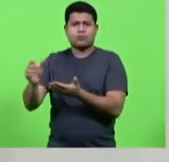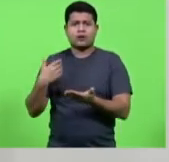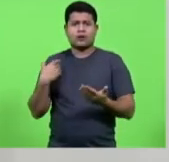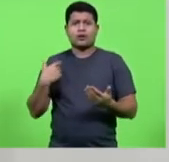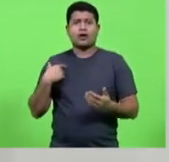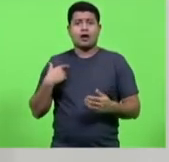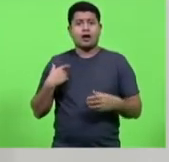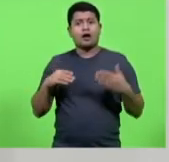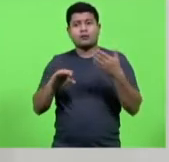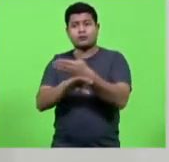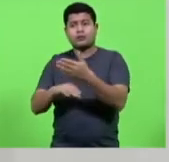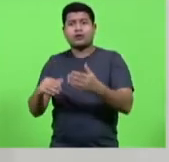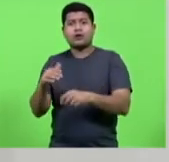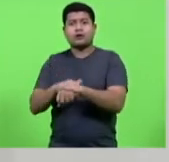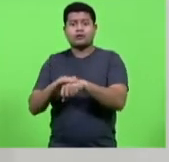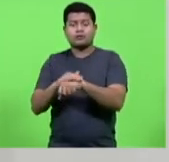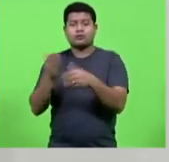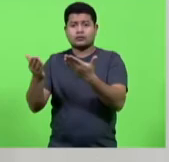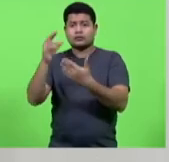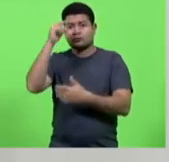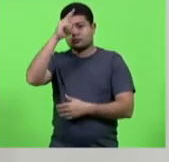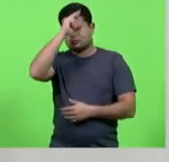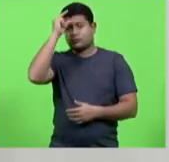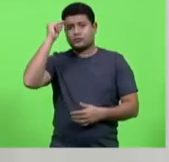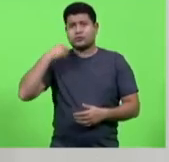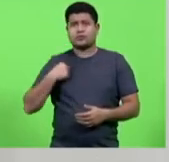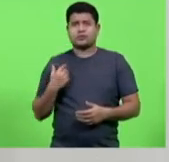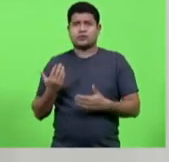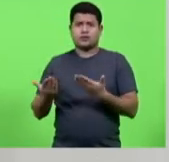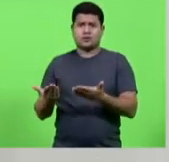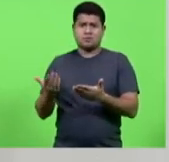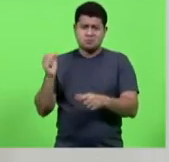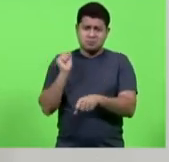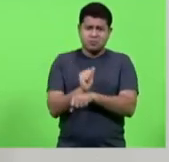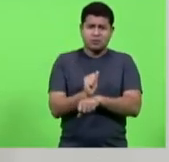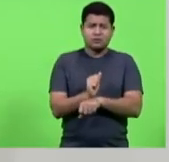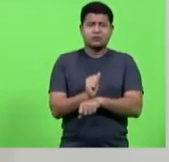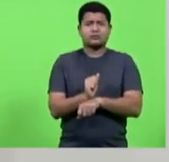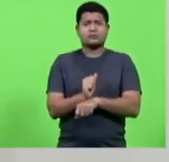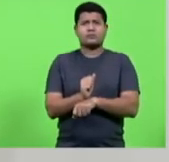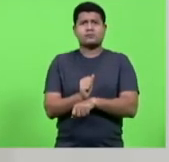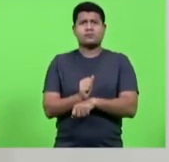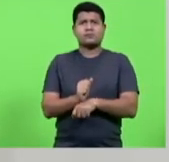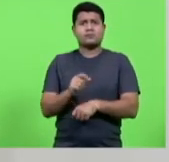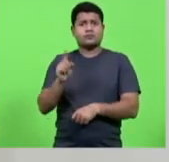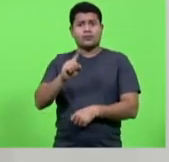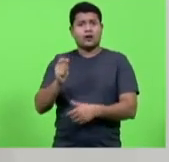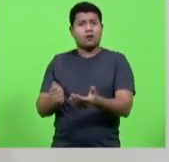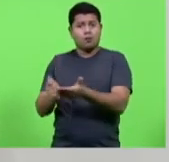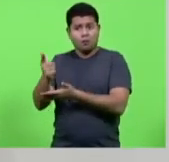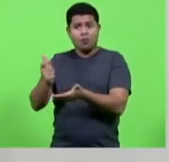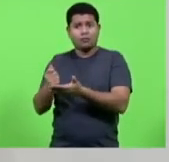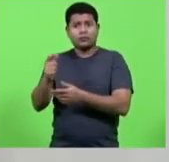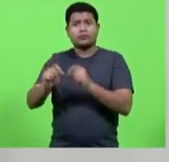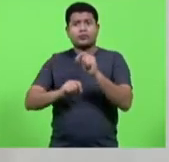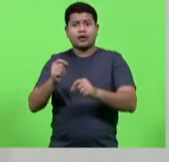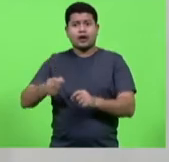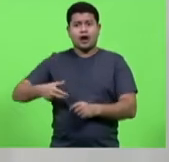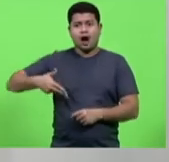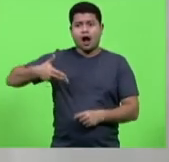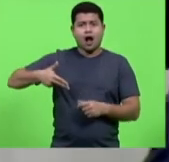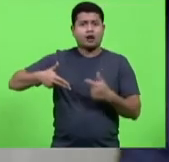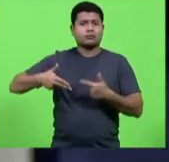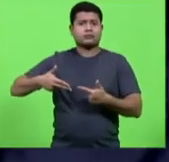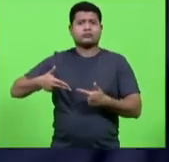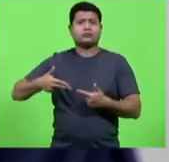novo com o prefeito, e não parou por aí, deputado. Deputado Milton Obos, compra munição para a polícia, os